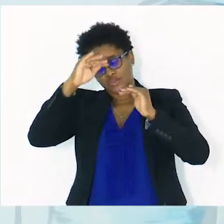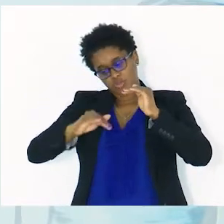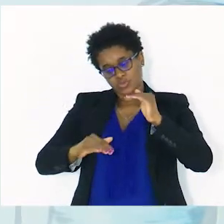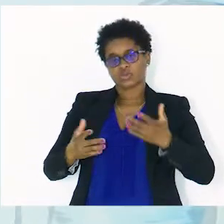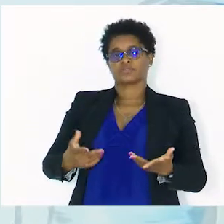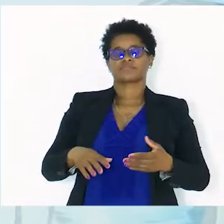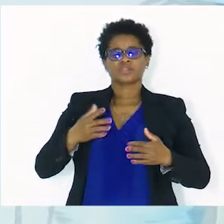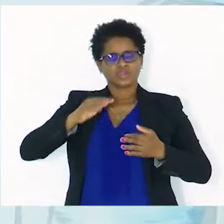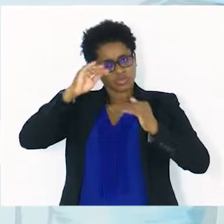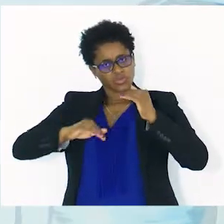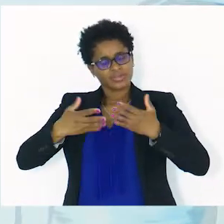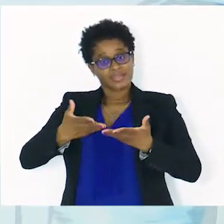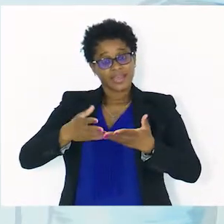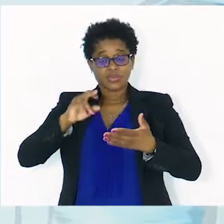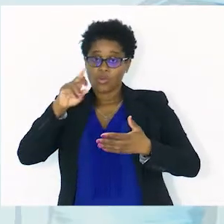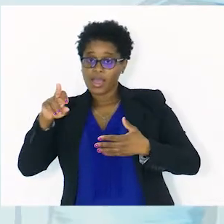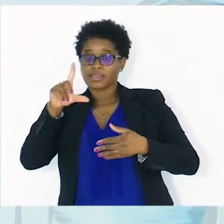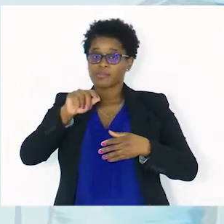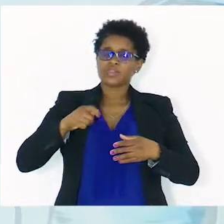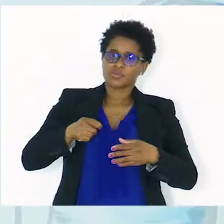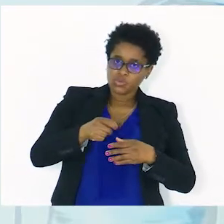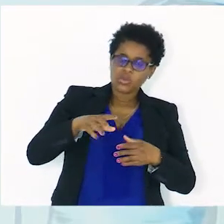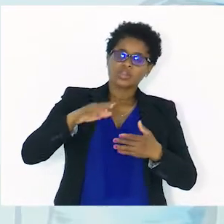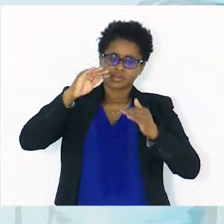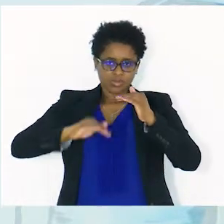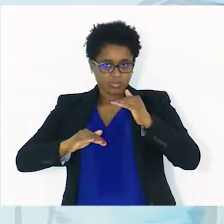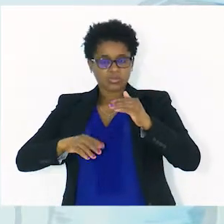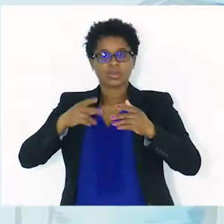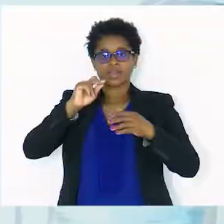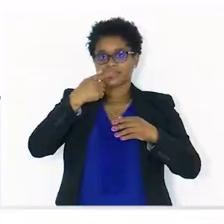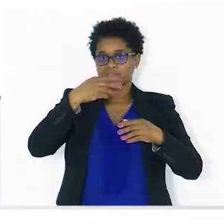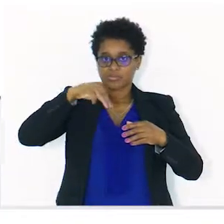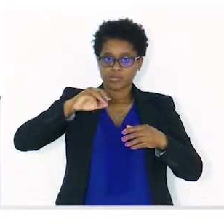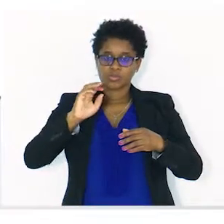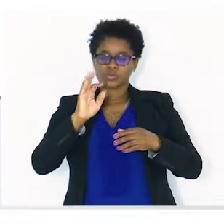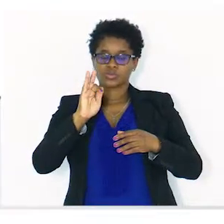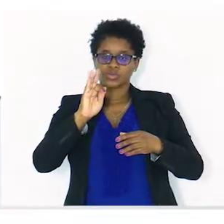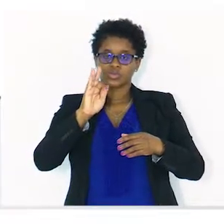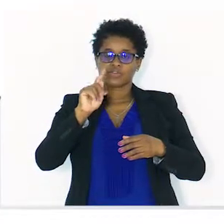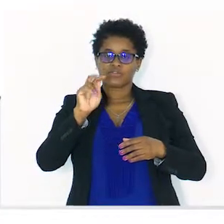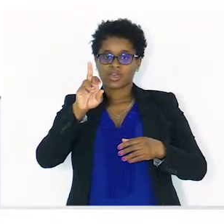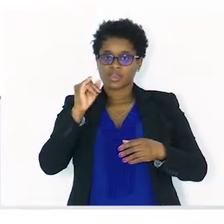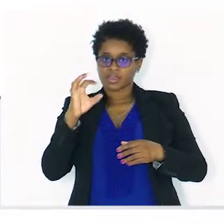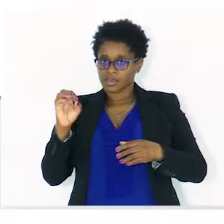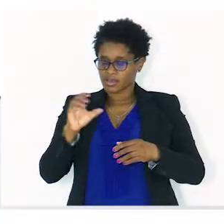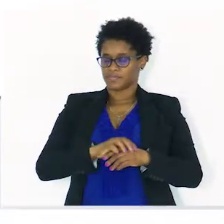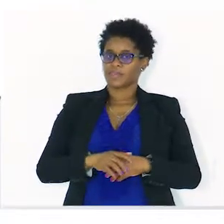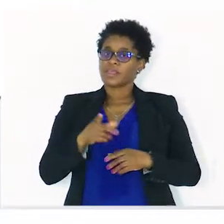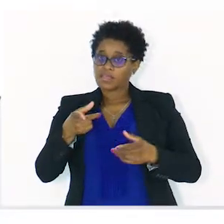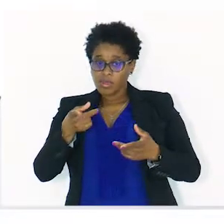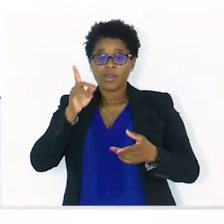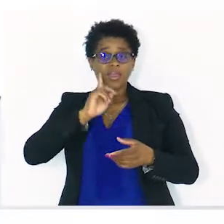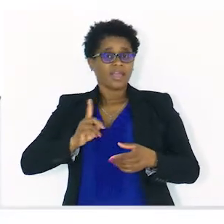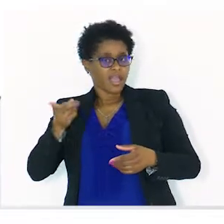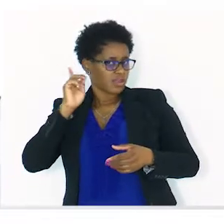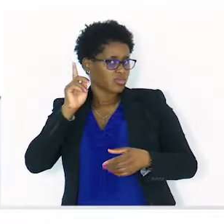diminuindo a densidade do ar, também diminui a pressão atmosférica. A atmosfera é importante para